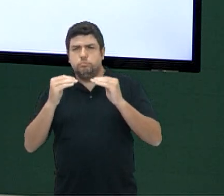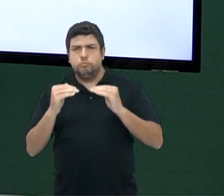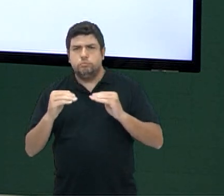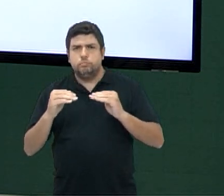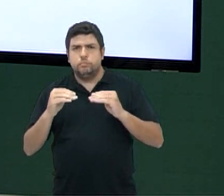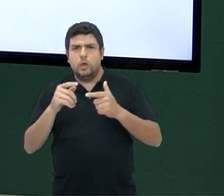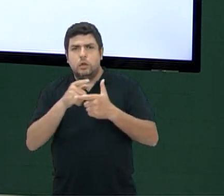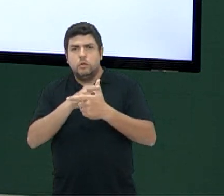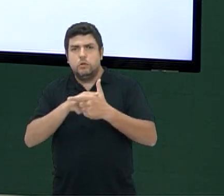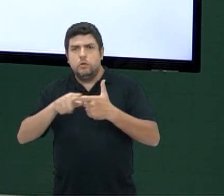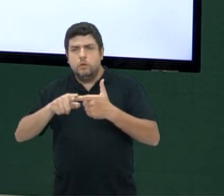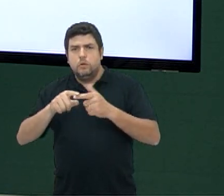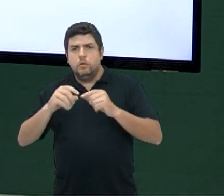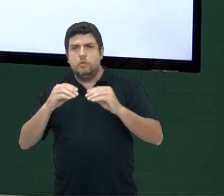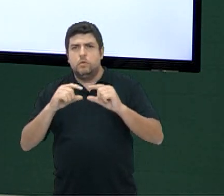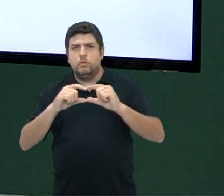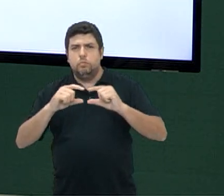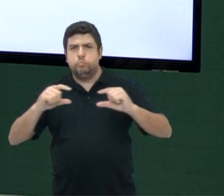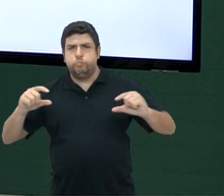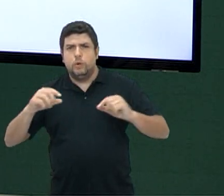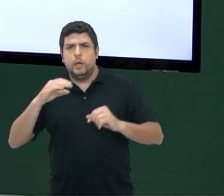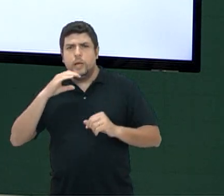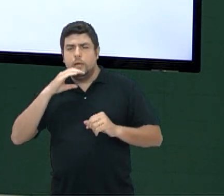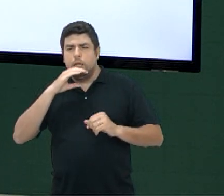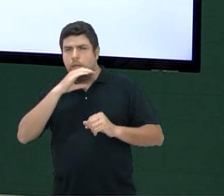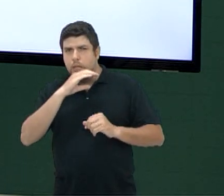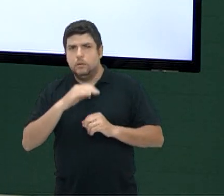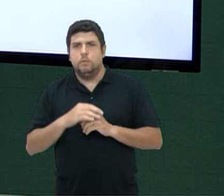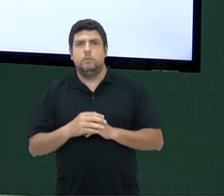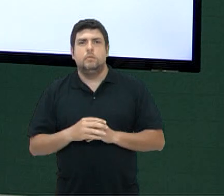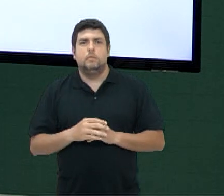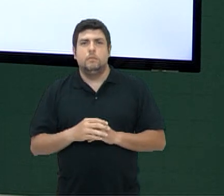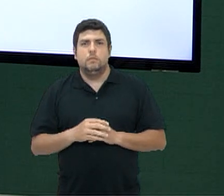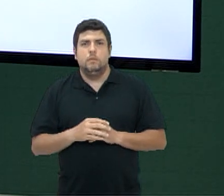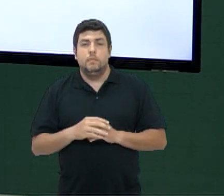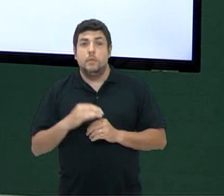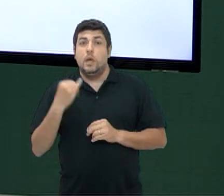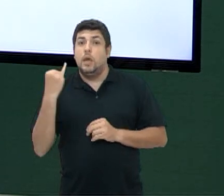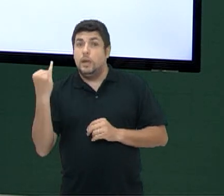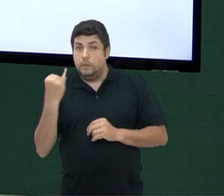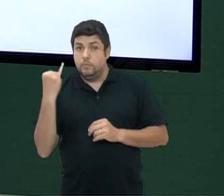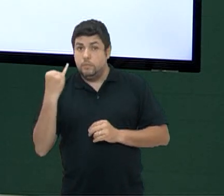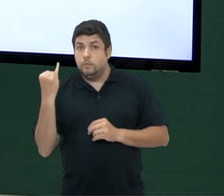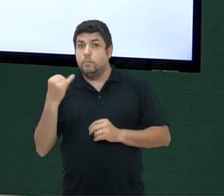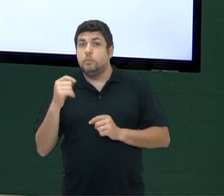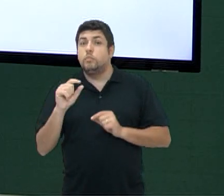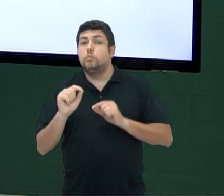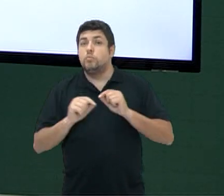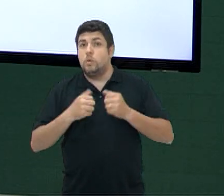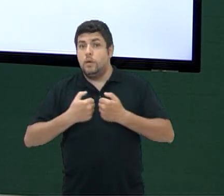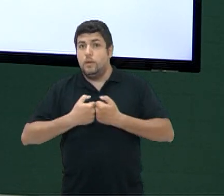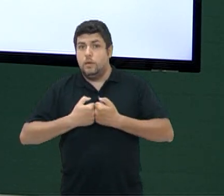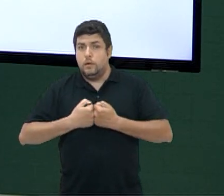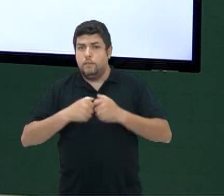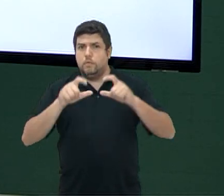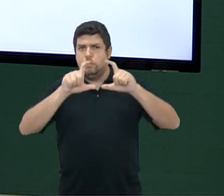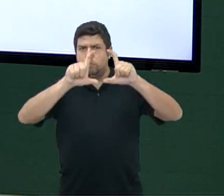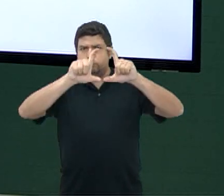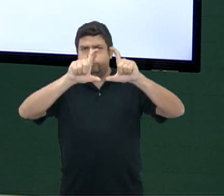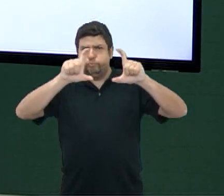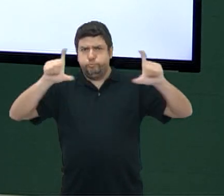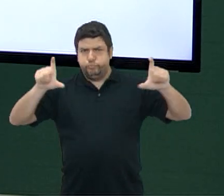foi dado no enunciado, que é sempre importante essa atenção com os valores numéricos que são representados ao longo da